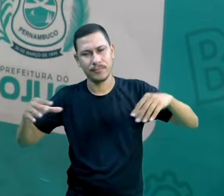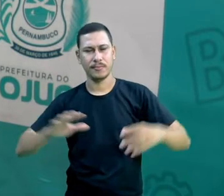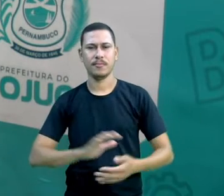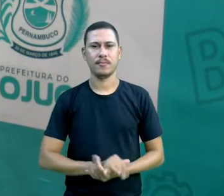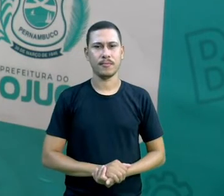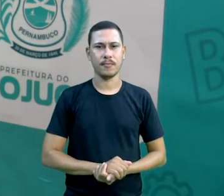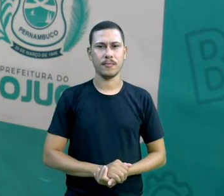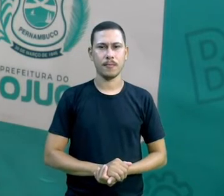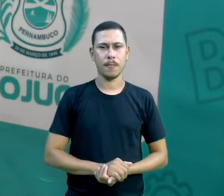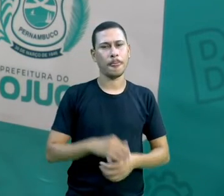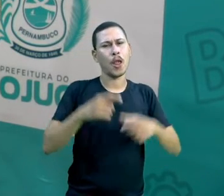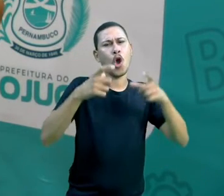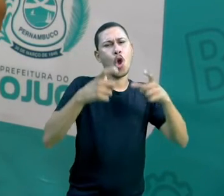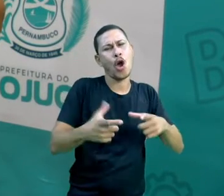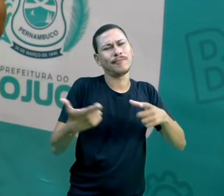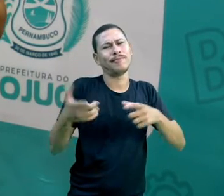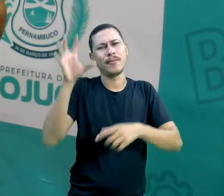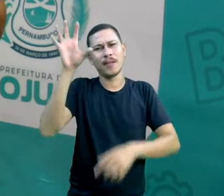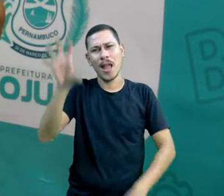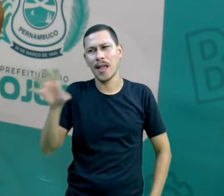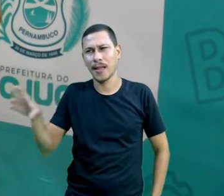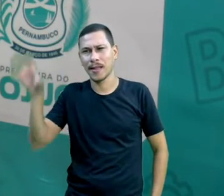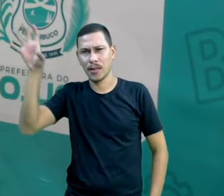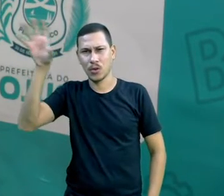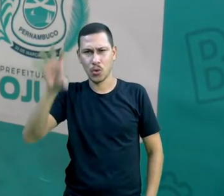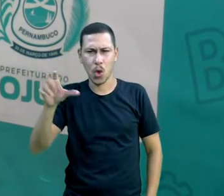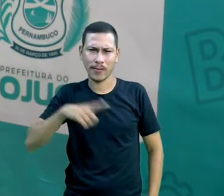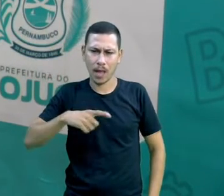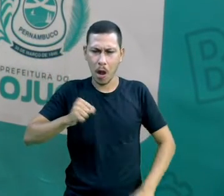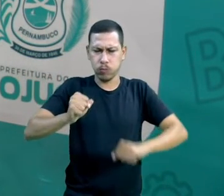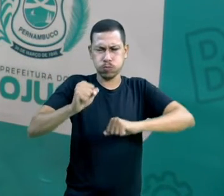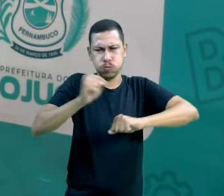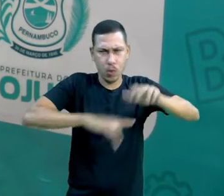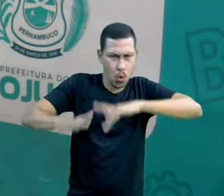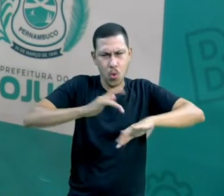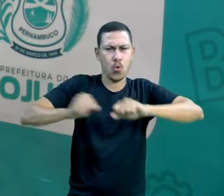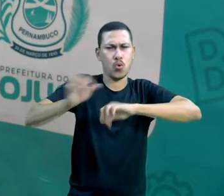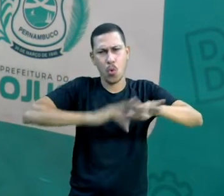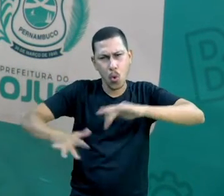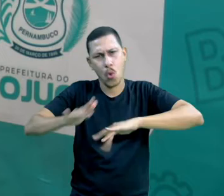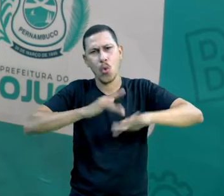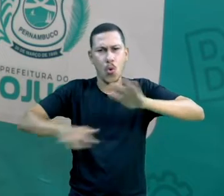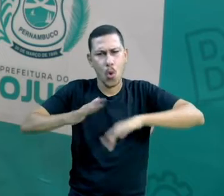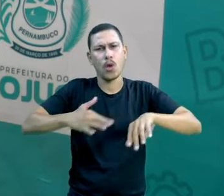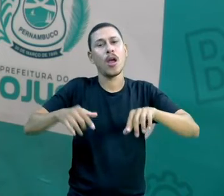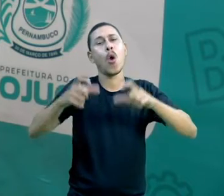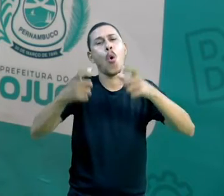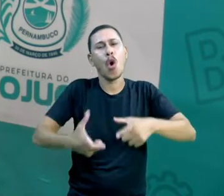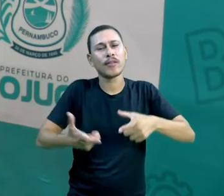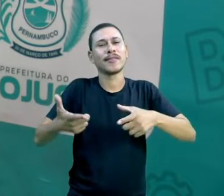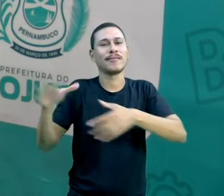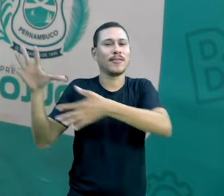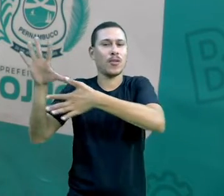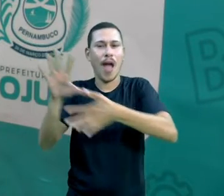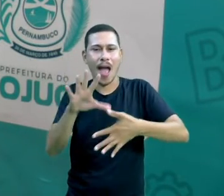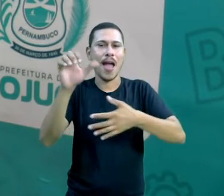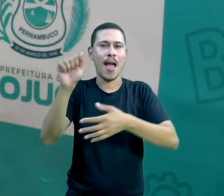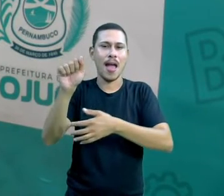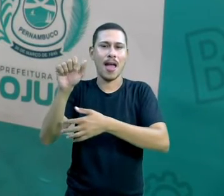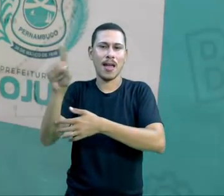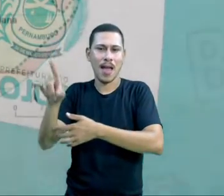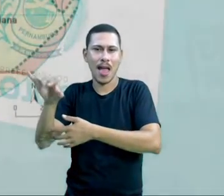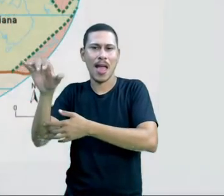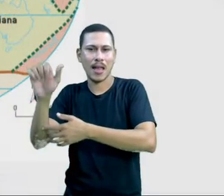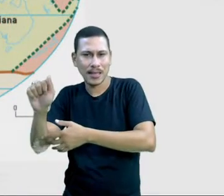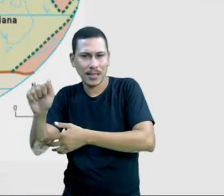mais regiões que tem esse tipo de tremor é exatamente na Ásia. Por quê? Que é o chamado